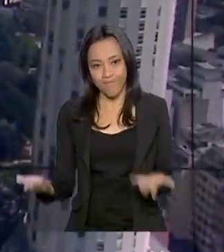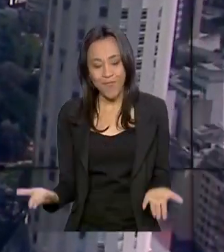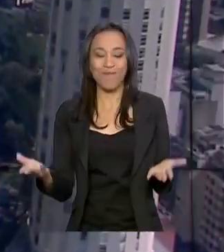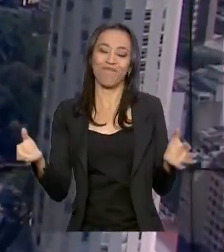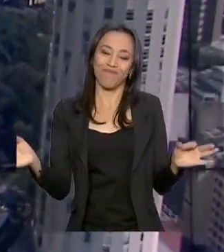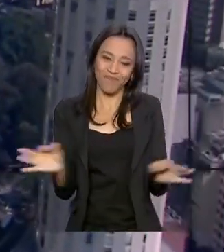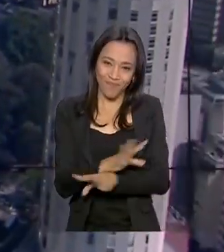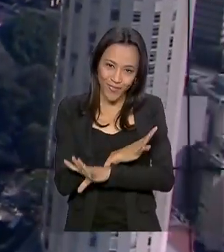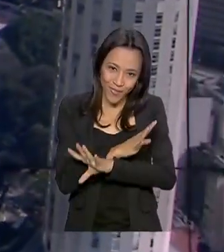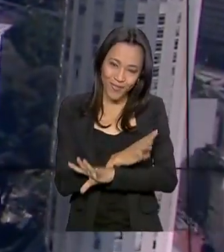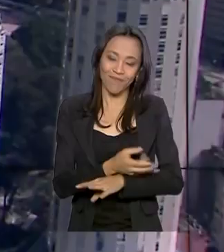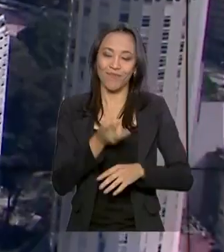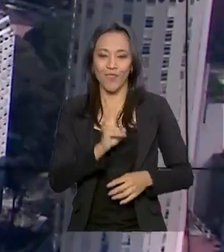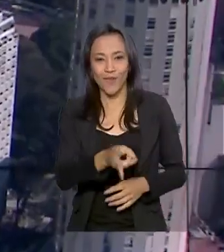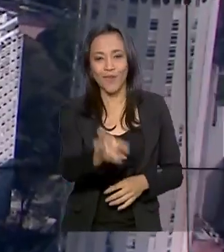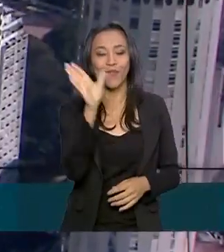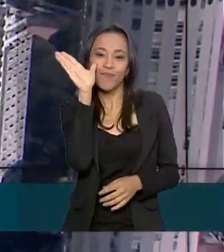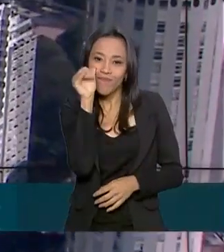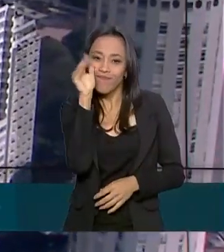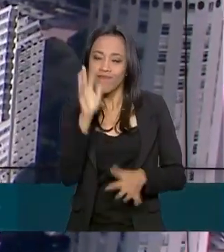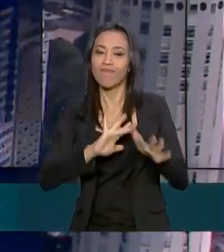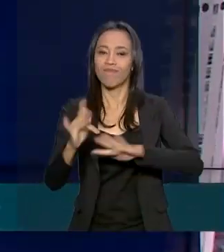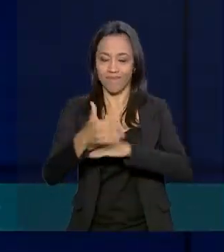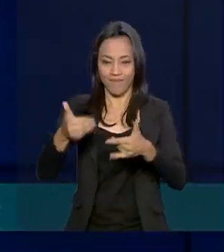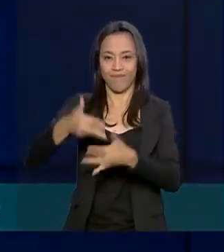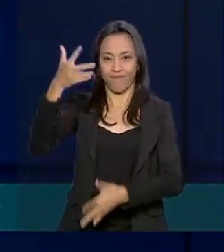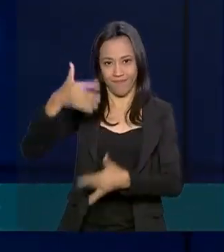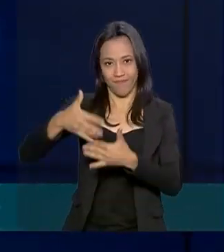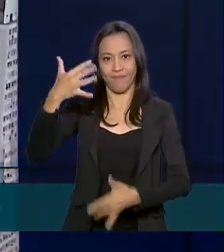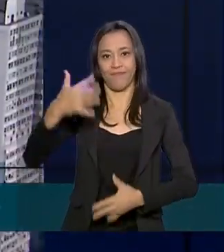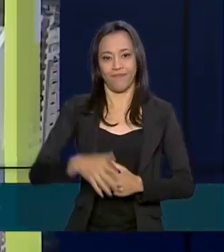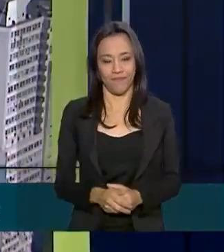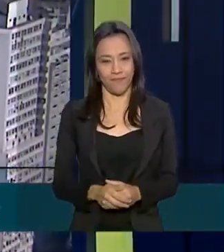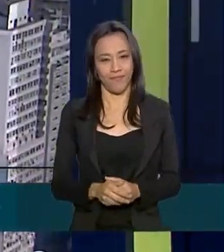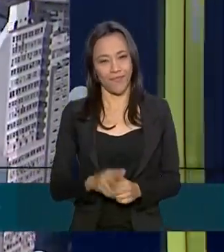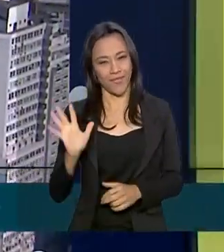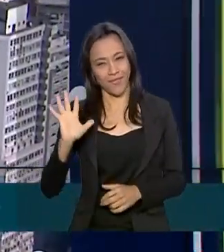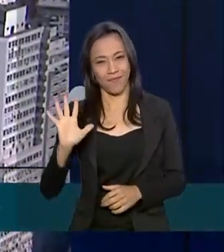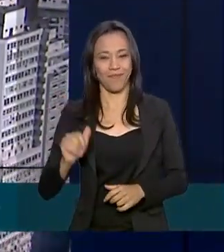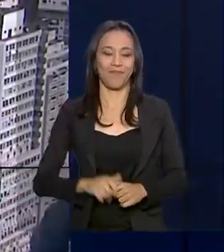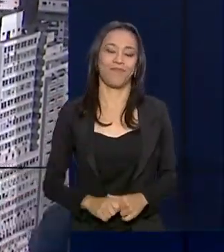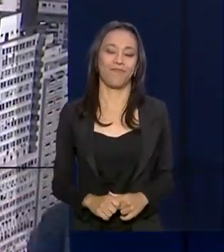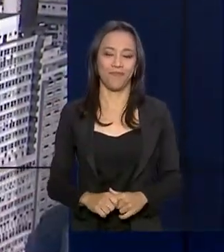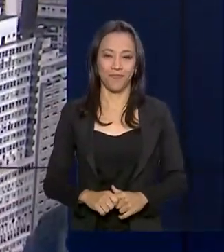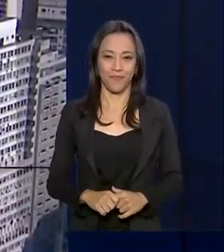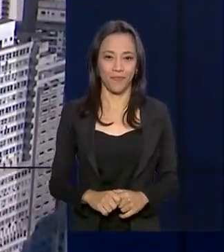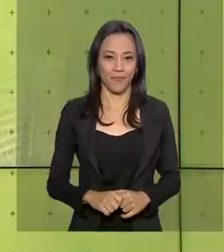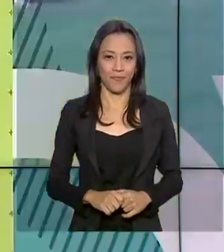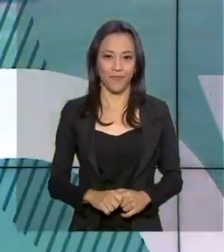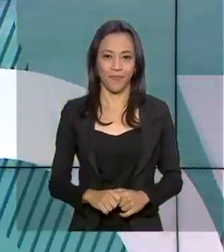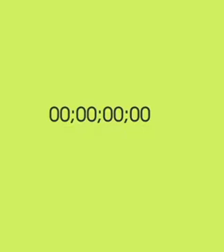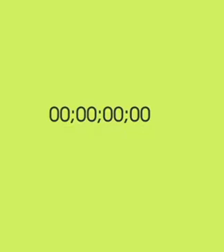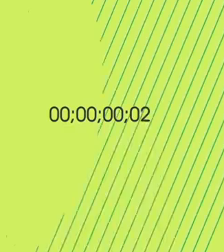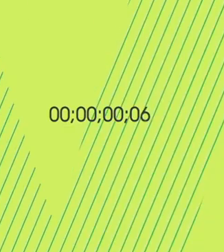agora fica por aqui continue nos acompanhando também pelas redes sociais até a próxima edição